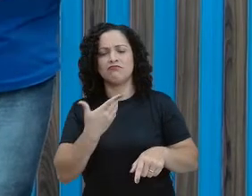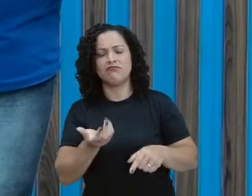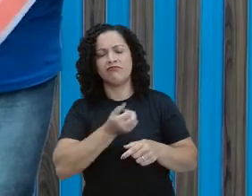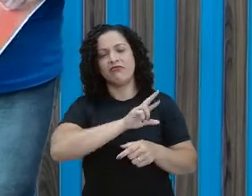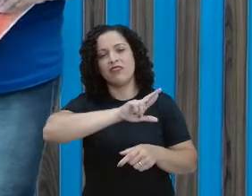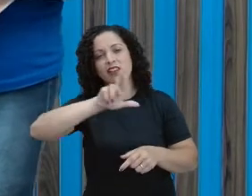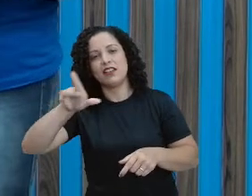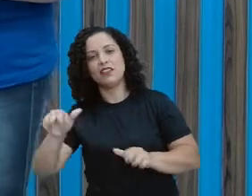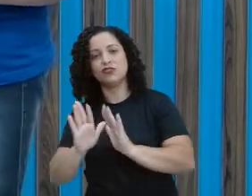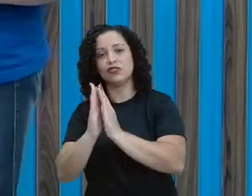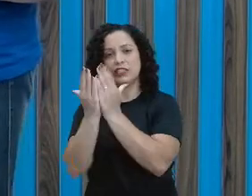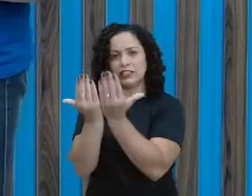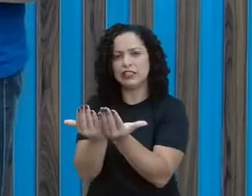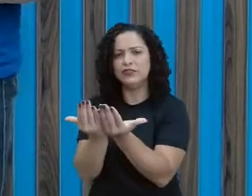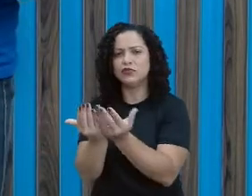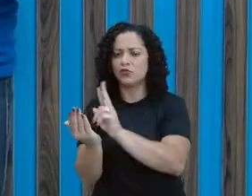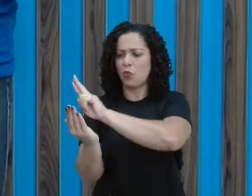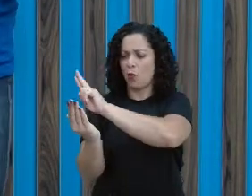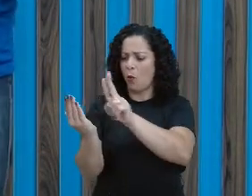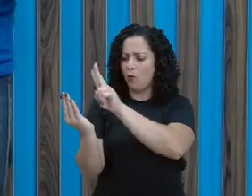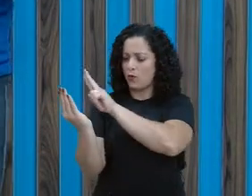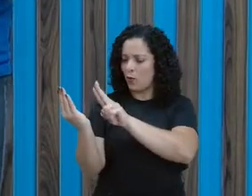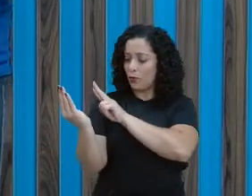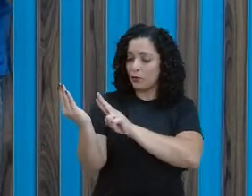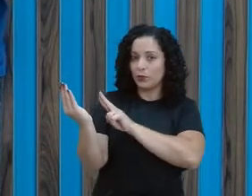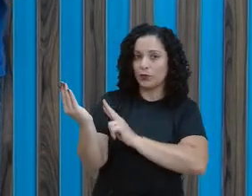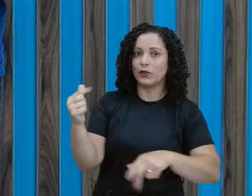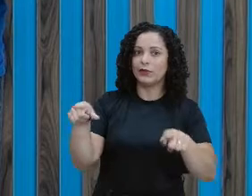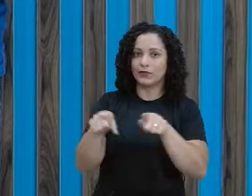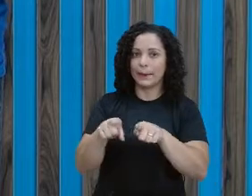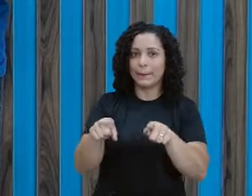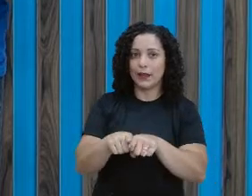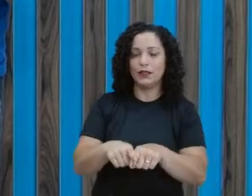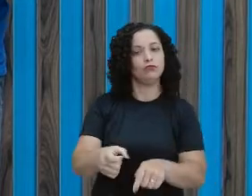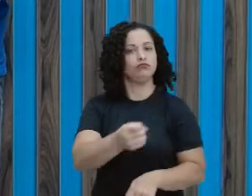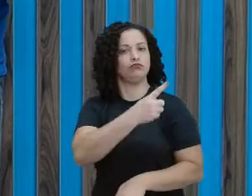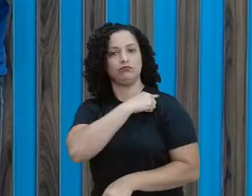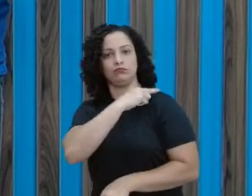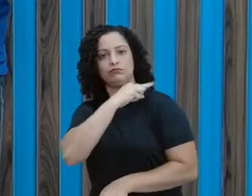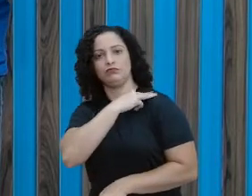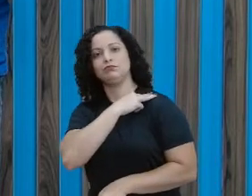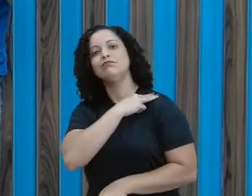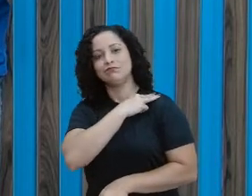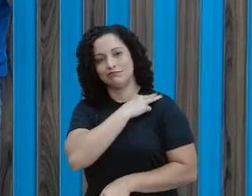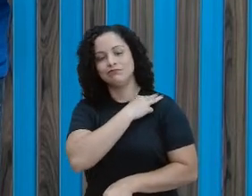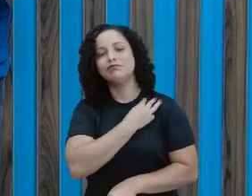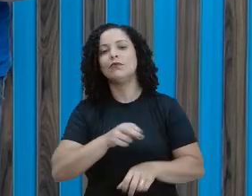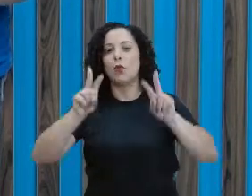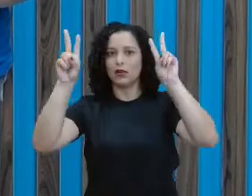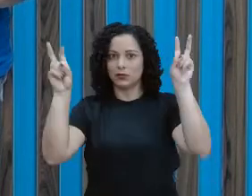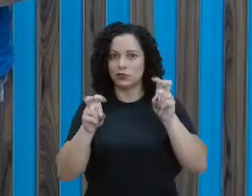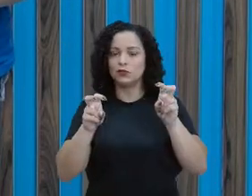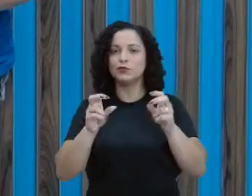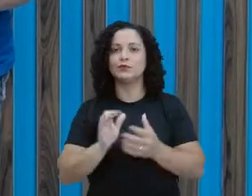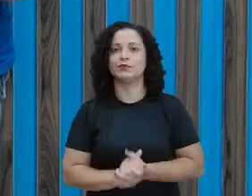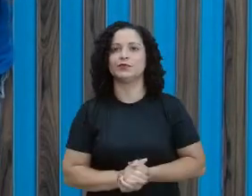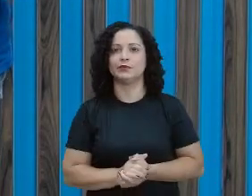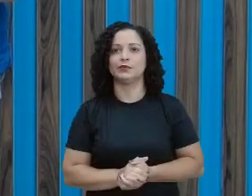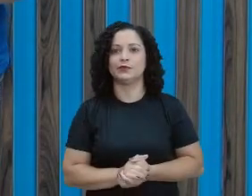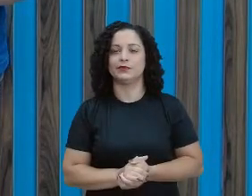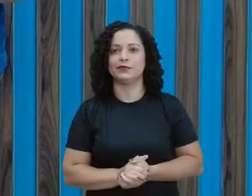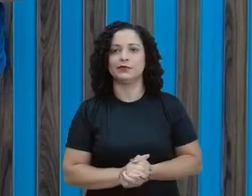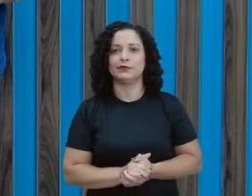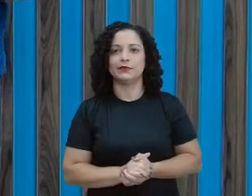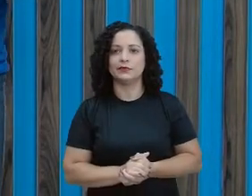de vocês aí, não é? Do 9º ano, mas também do livro do ensino médio. Vocês vão ver futuramente esse assunto, viu, pessoal? E